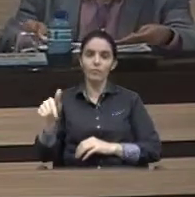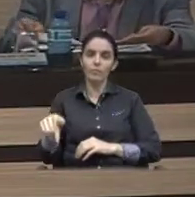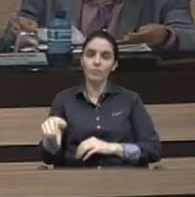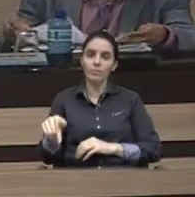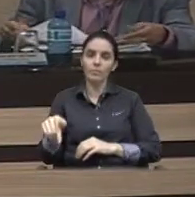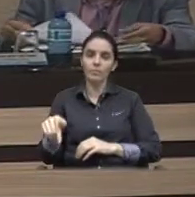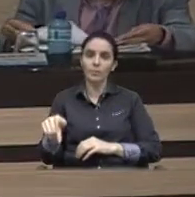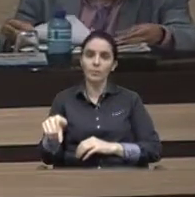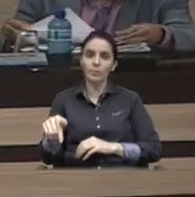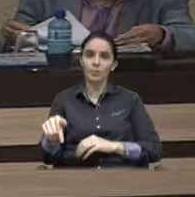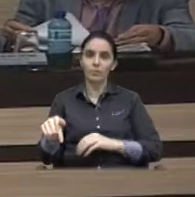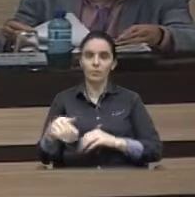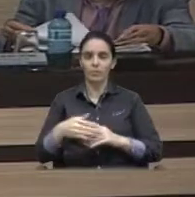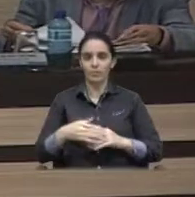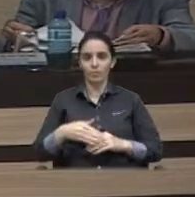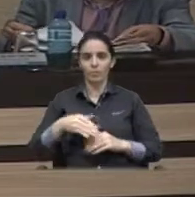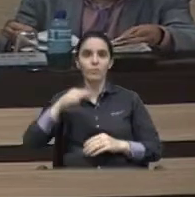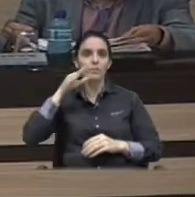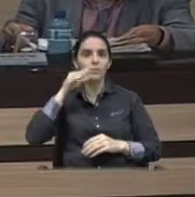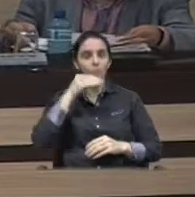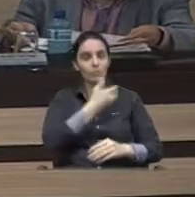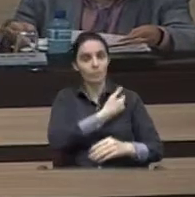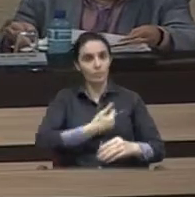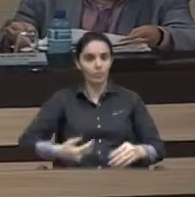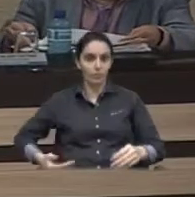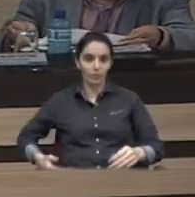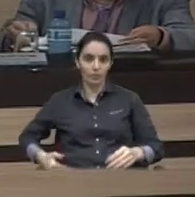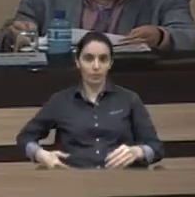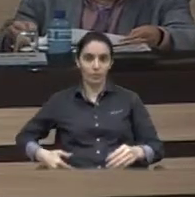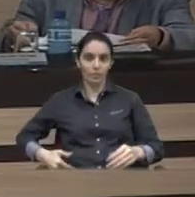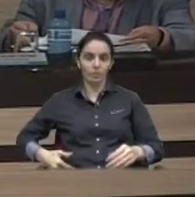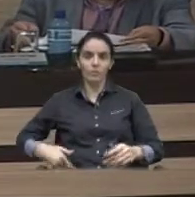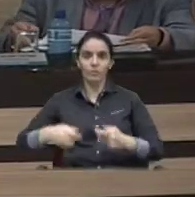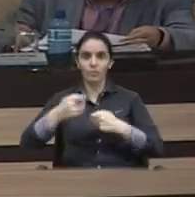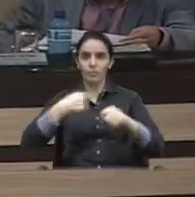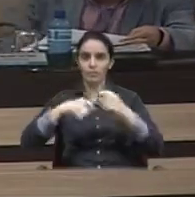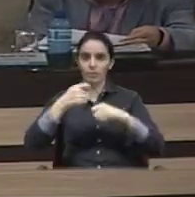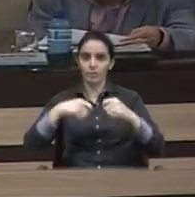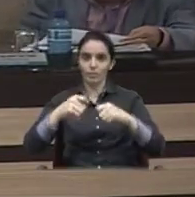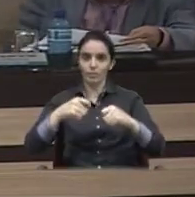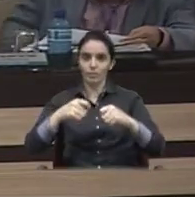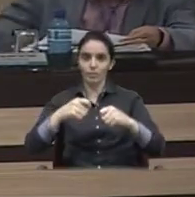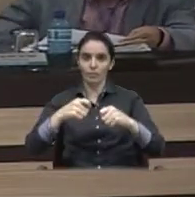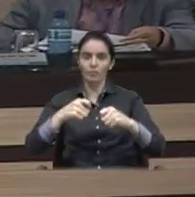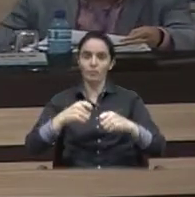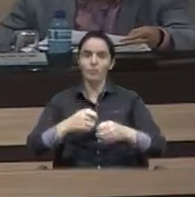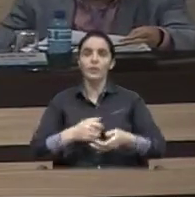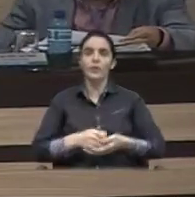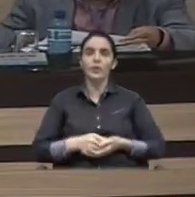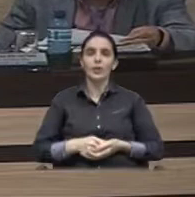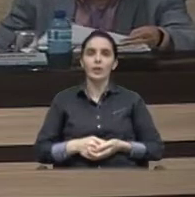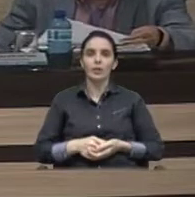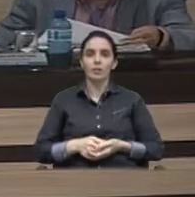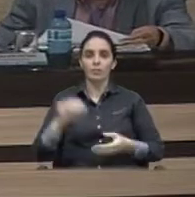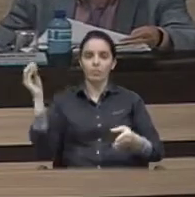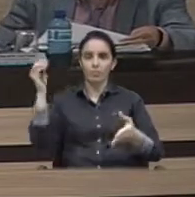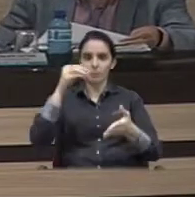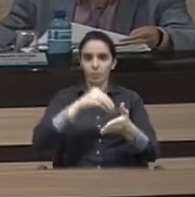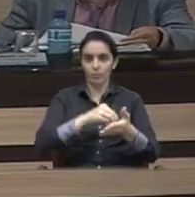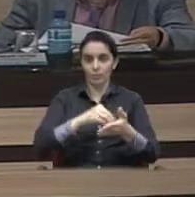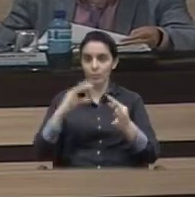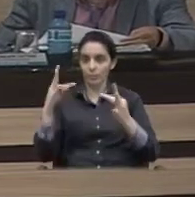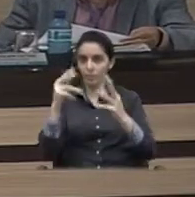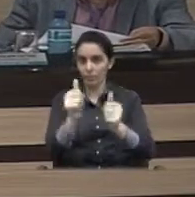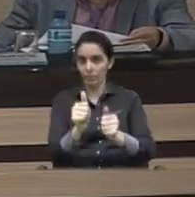227/2017, que assegura aos servidores públicos da administração direta, indireta, autárquica ou fundacional, incluindo os funcionários